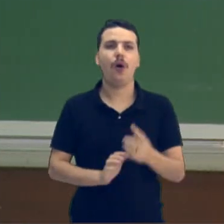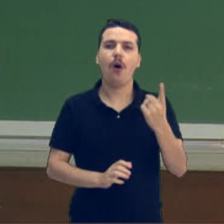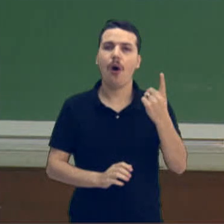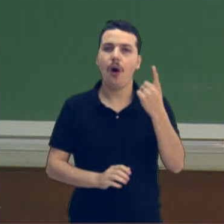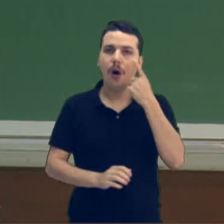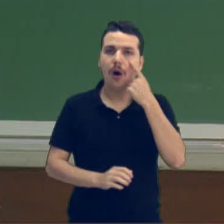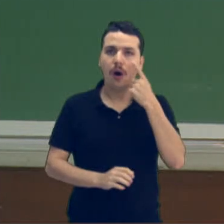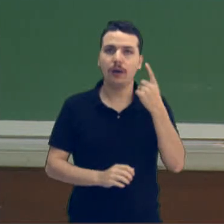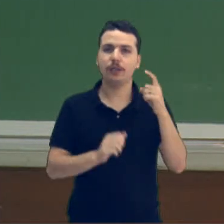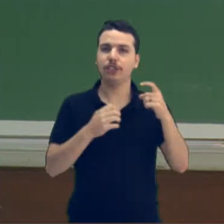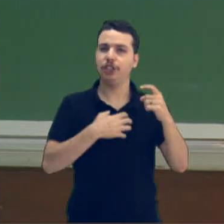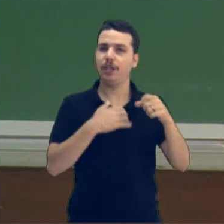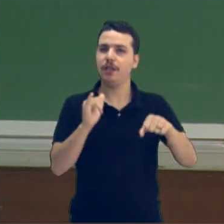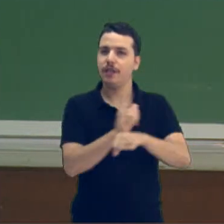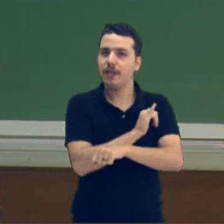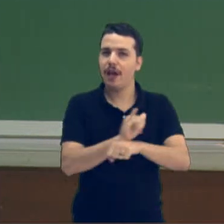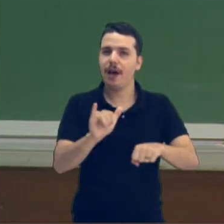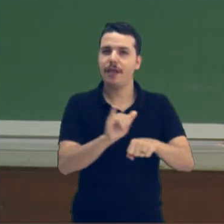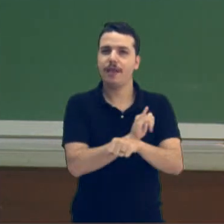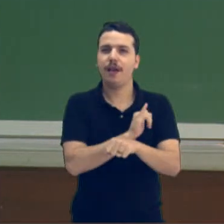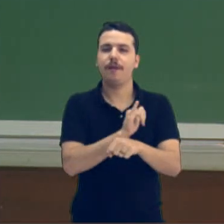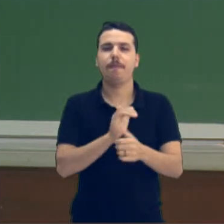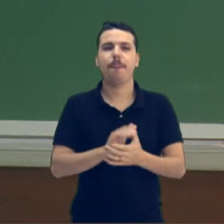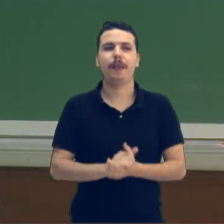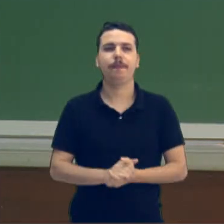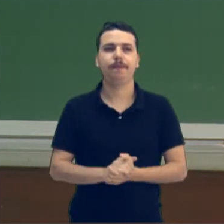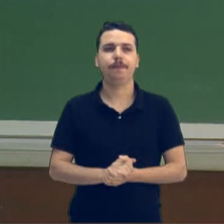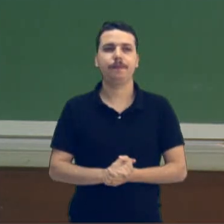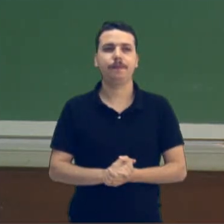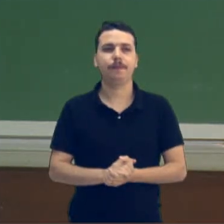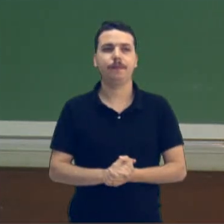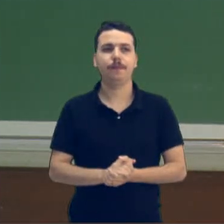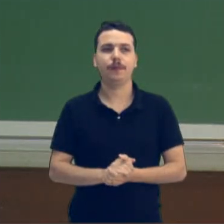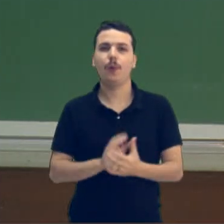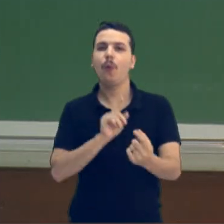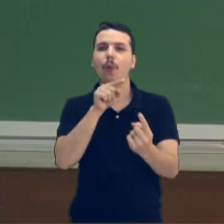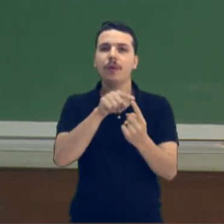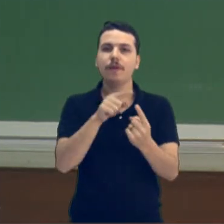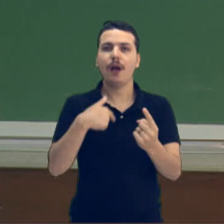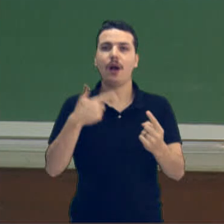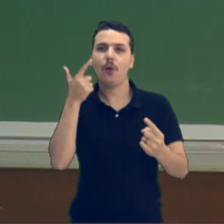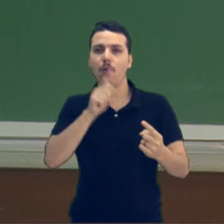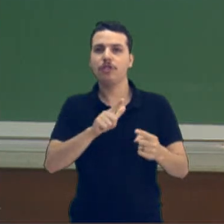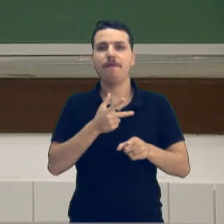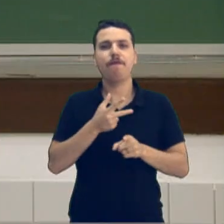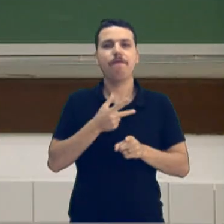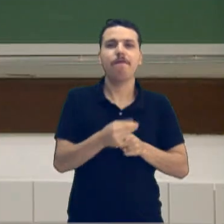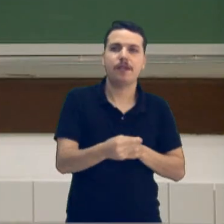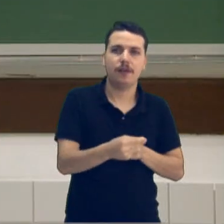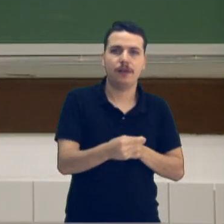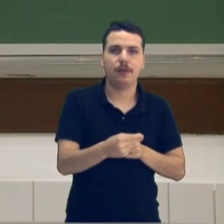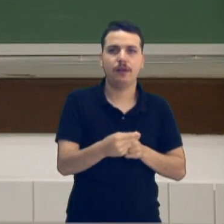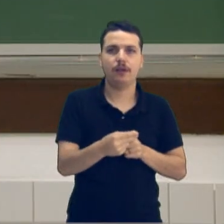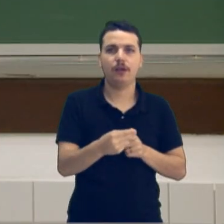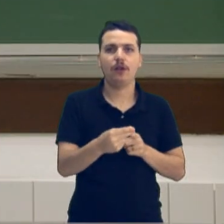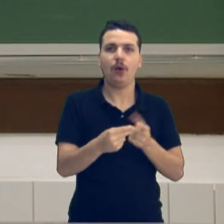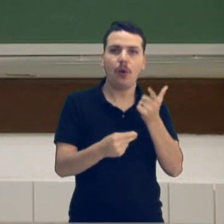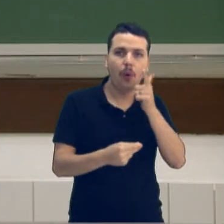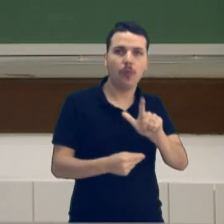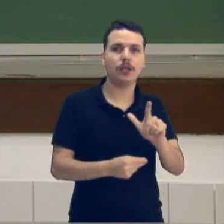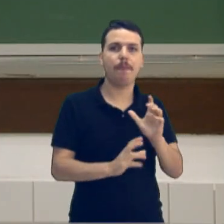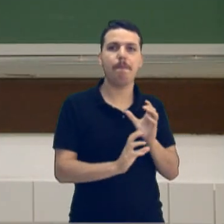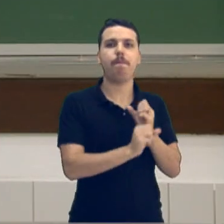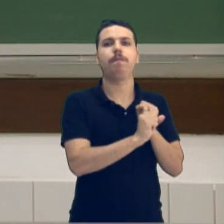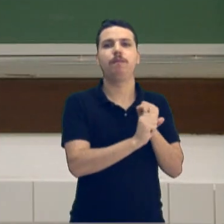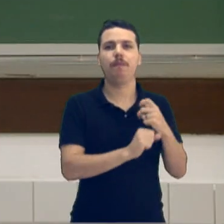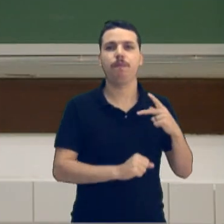da estratégia, da tática. Tá? Então, o objetivo é capturar, é vencer esse ponto, né? Adquirir